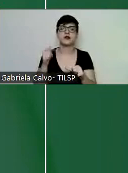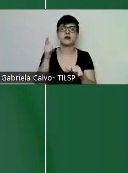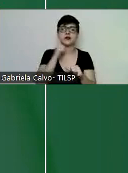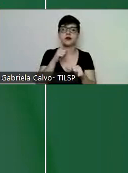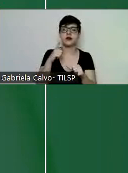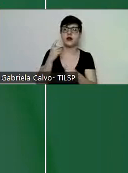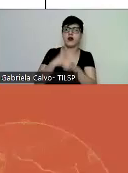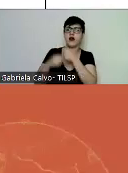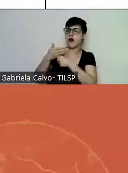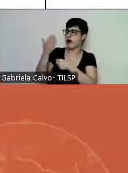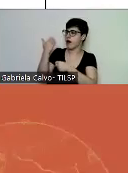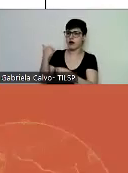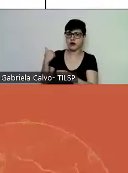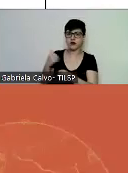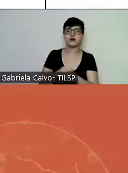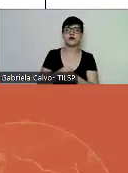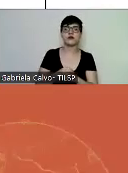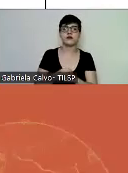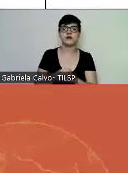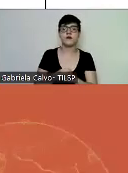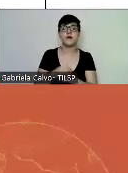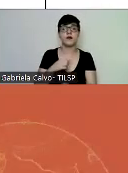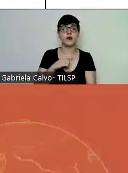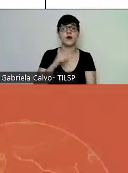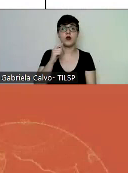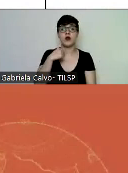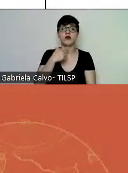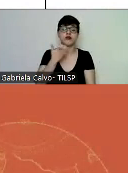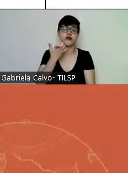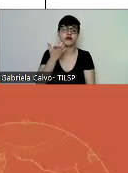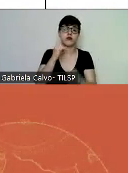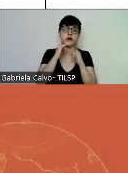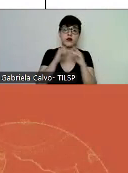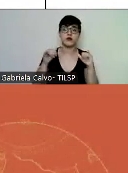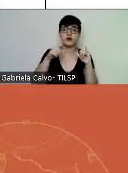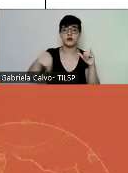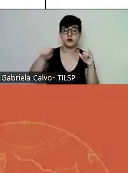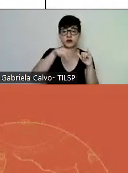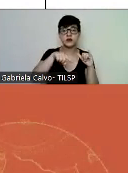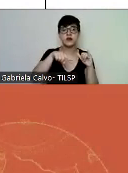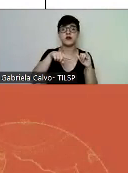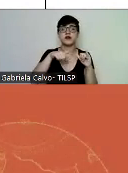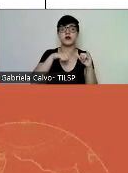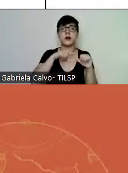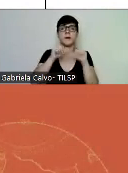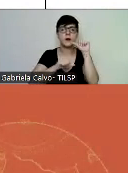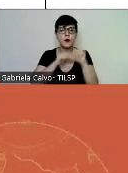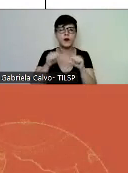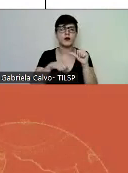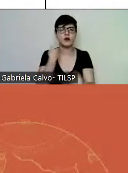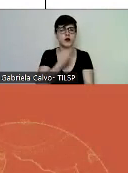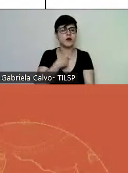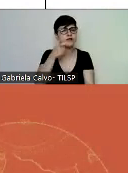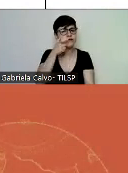décadas anteriores bom um dos elementos que eu gostaria de destacar dessa transformação e dessa mudança que a gente tem observando